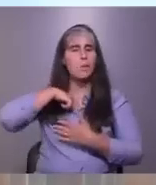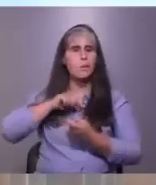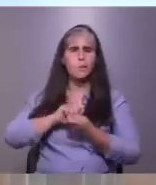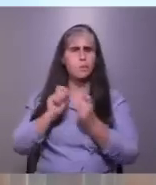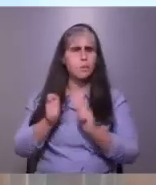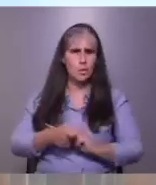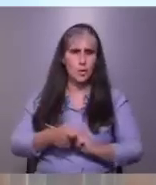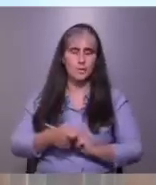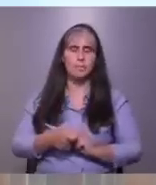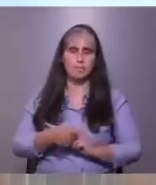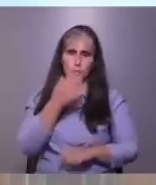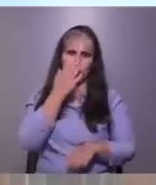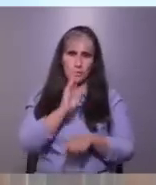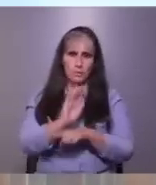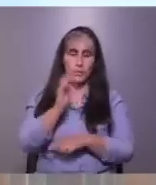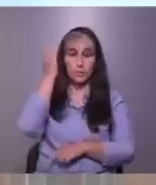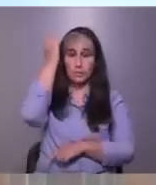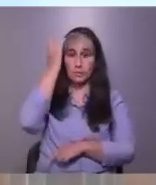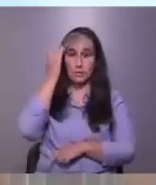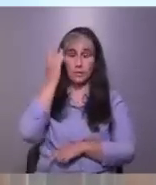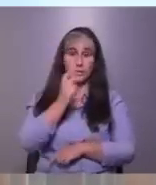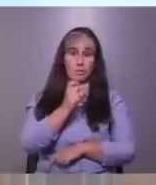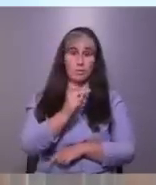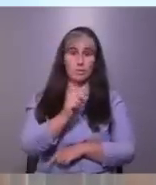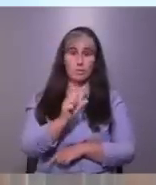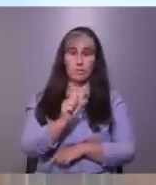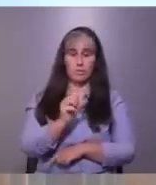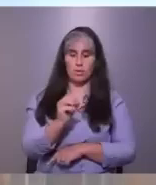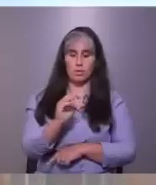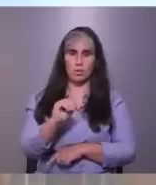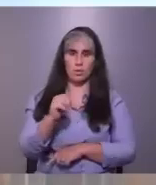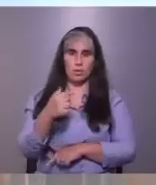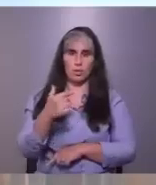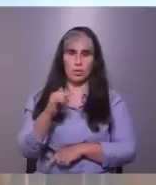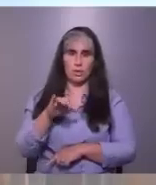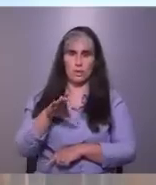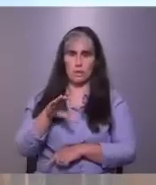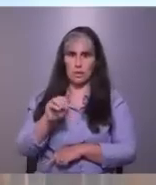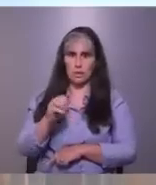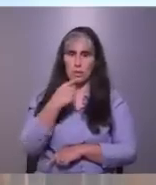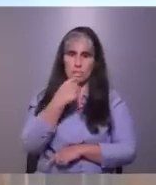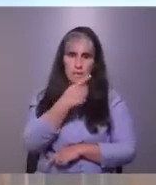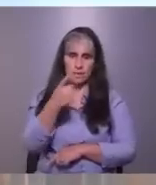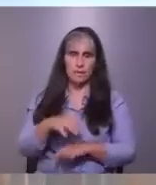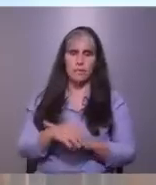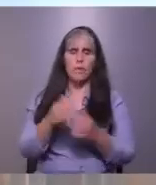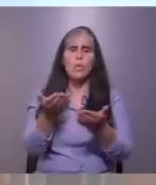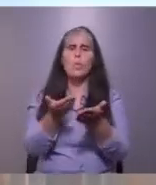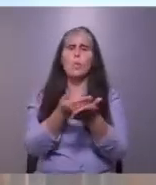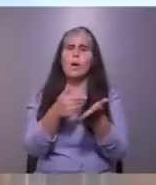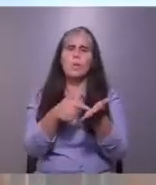Santo Agostinho dizia que, enquanto o outro pão, o alimento